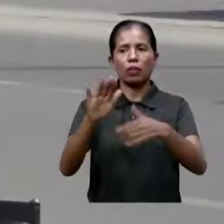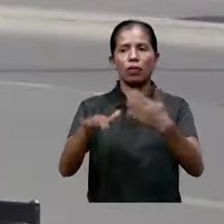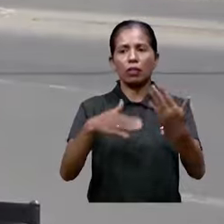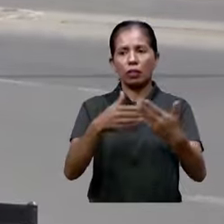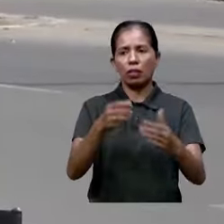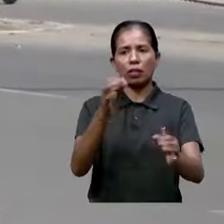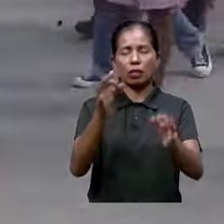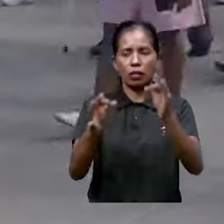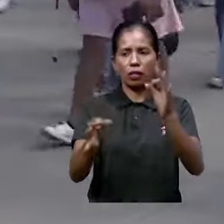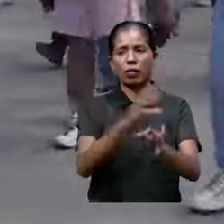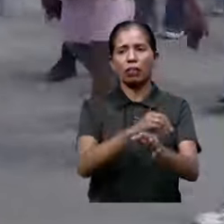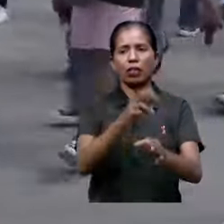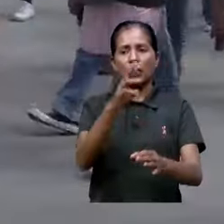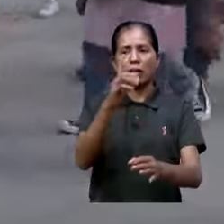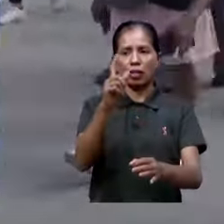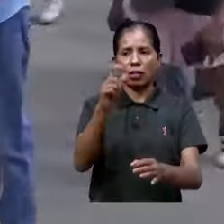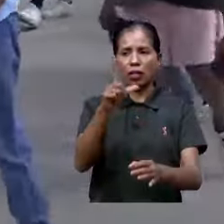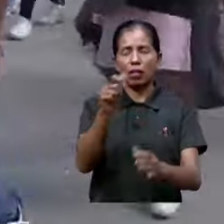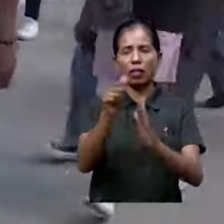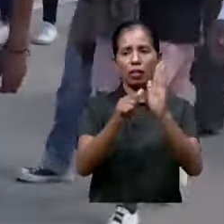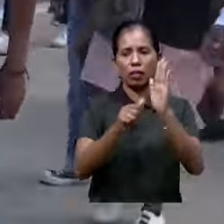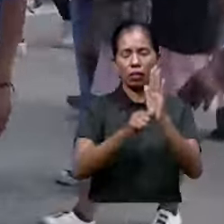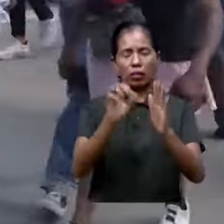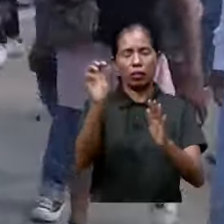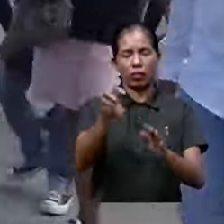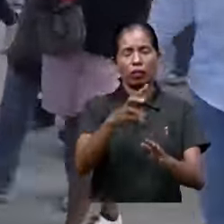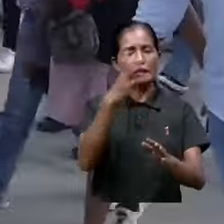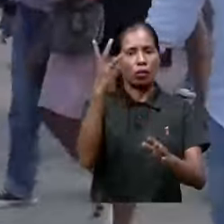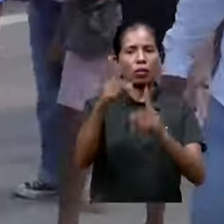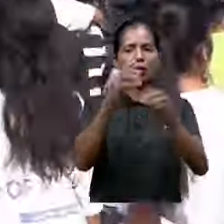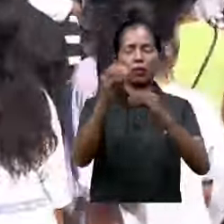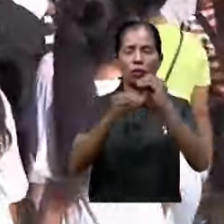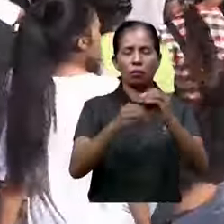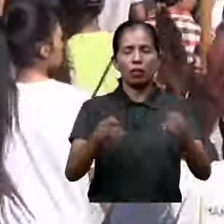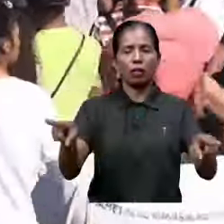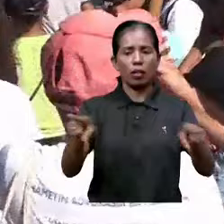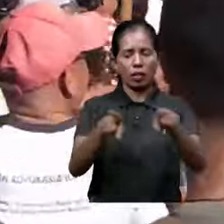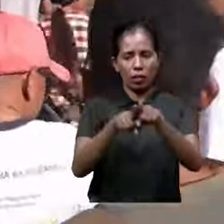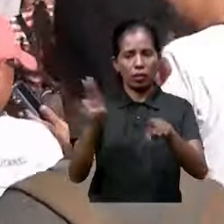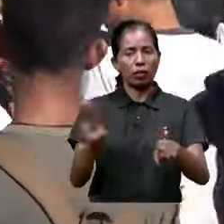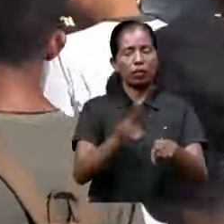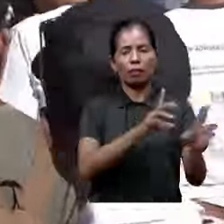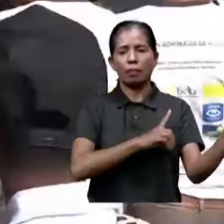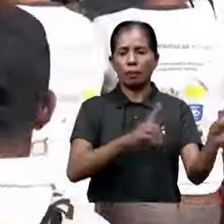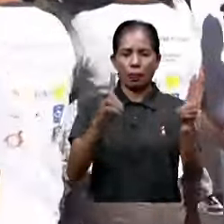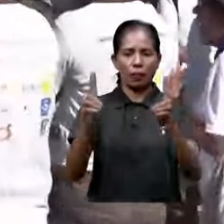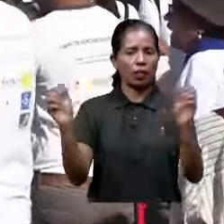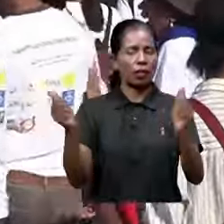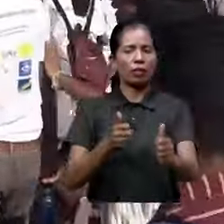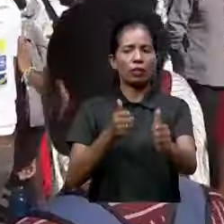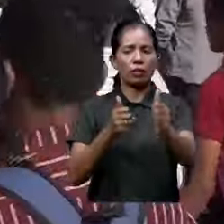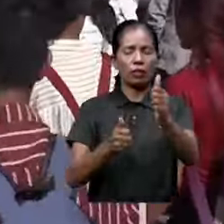mais que Constituição RDTL artigo sanulo recinen, qualia conaba igualdade universal, implementação la tuir buat